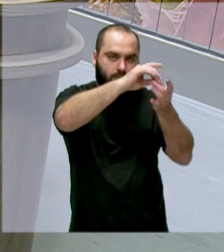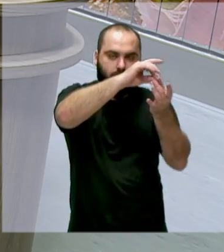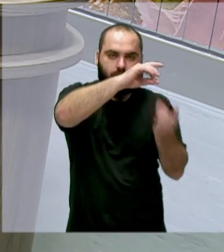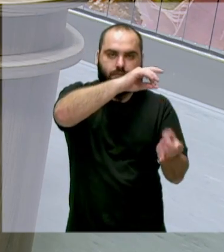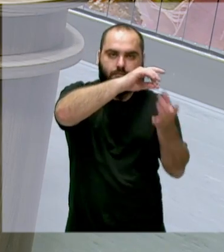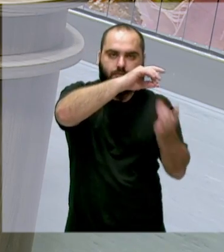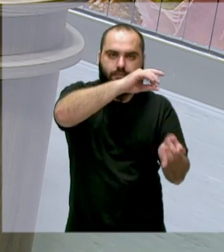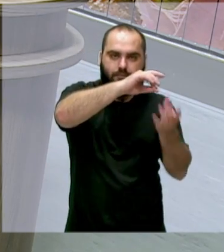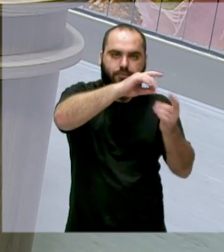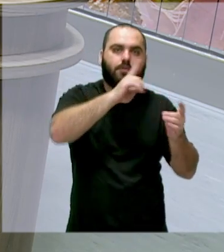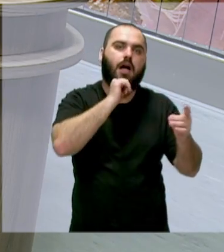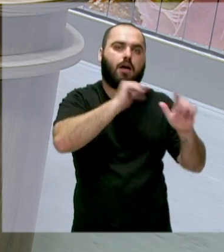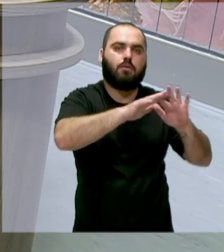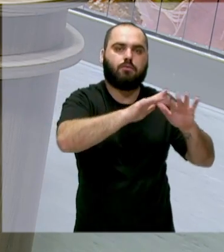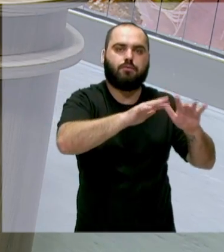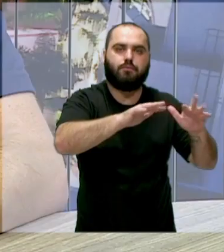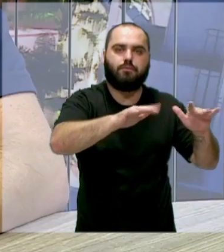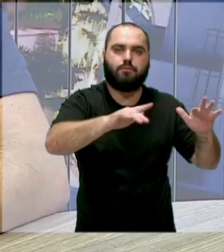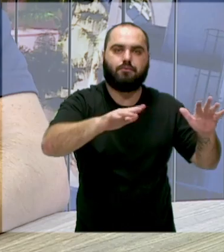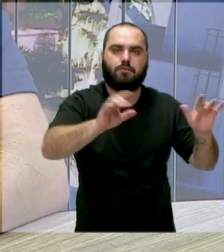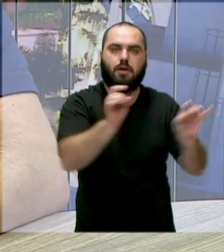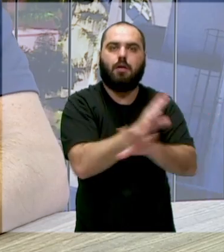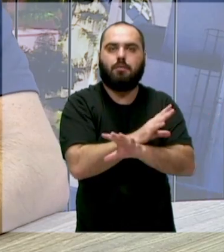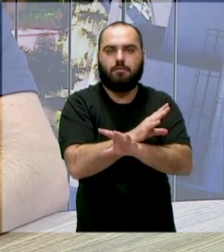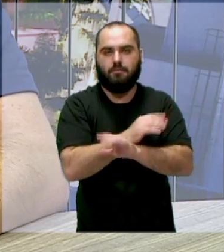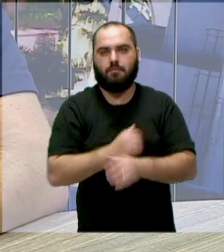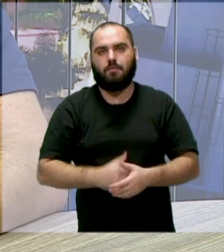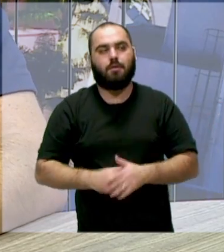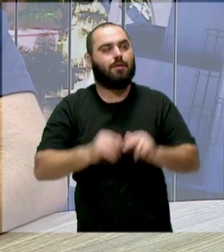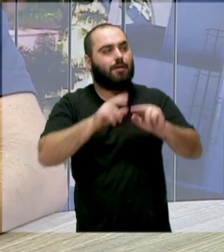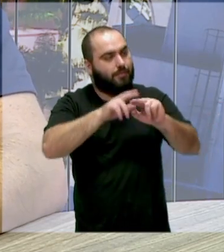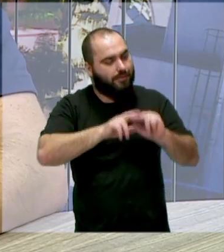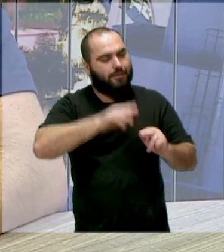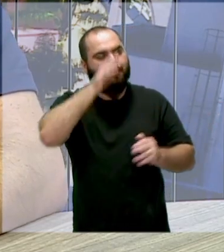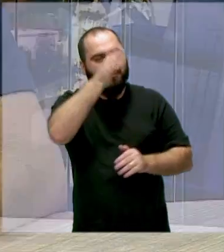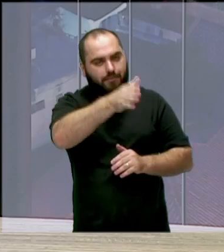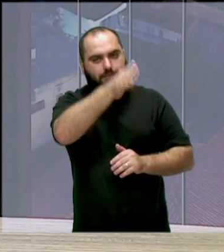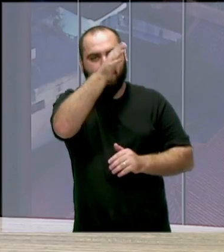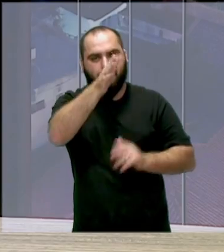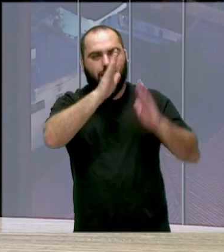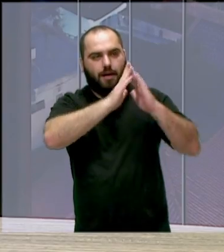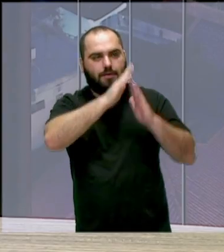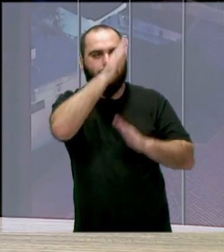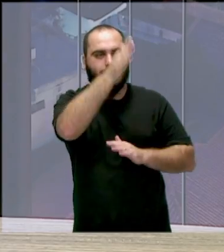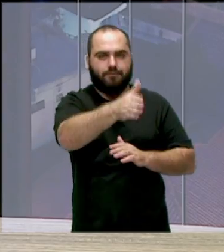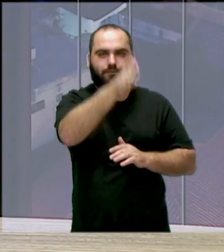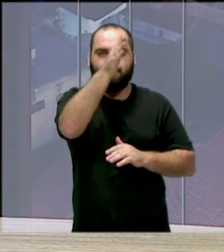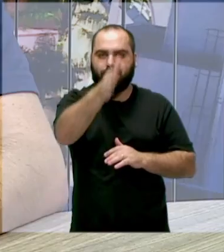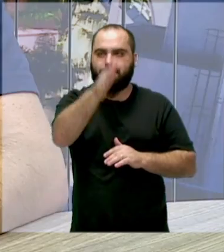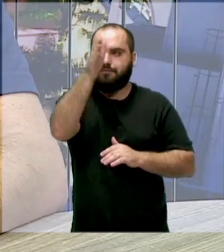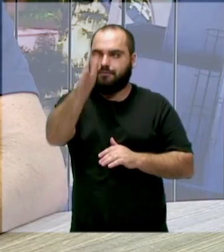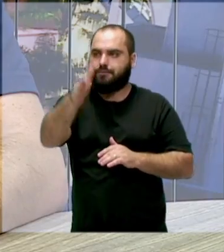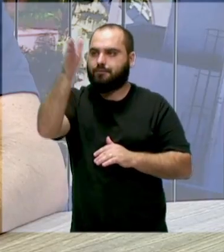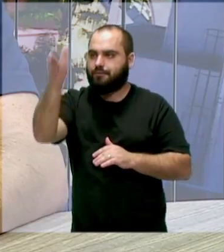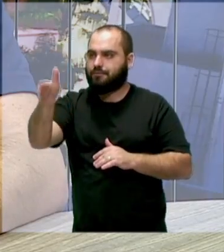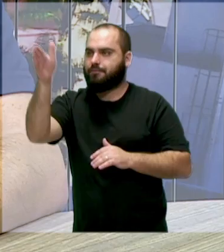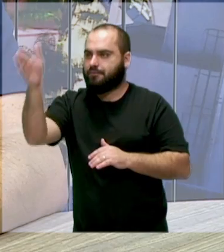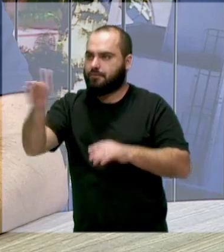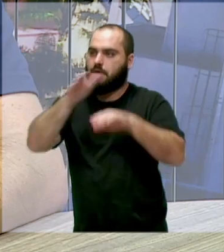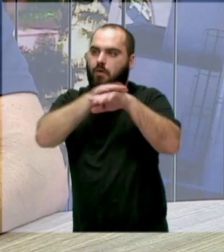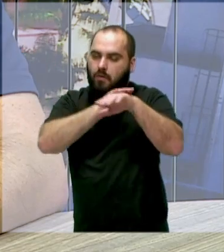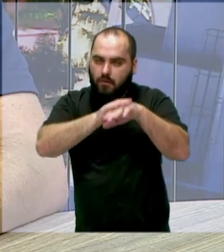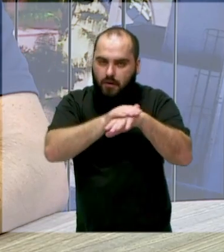que a gente diz, que é a ação de formiguinha, do agente de casa em casa, orientando, conversando com